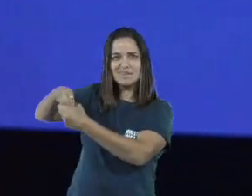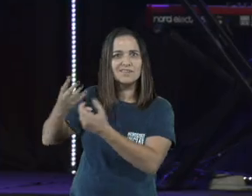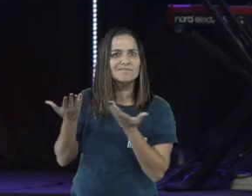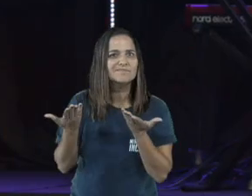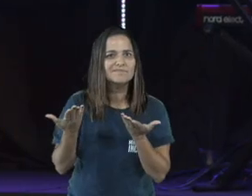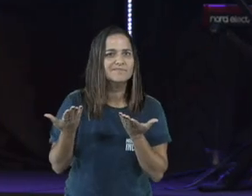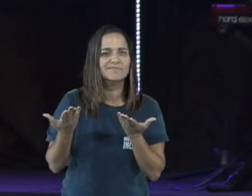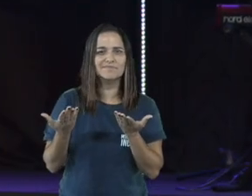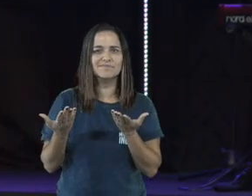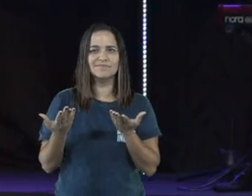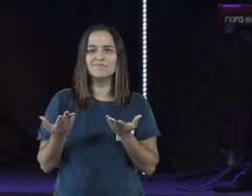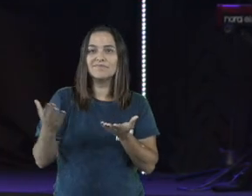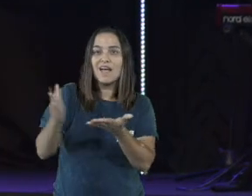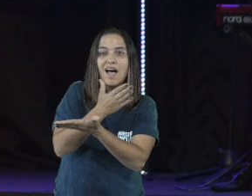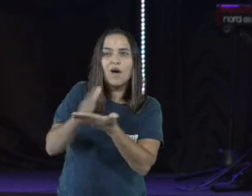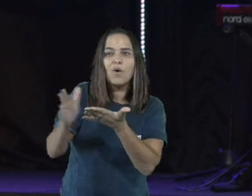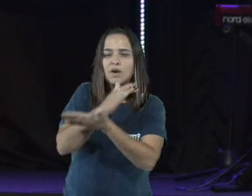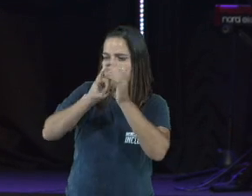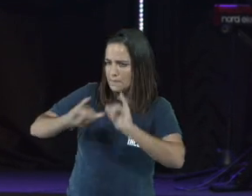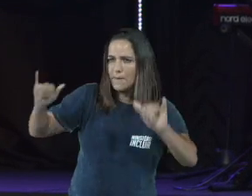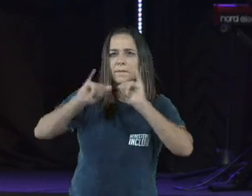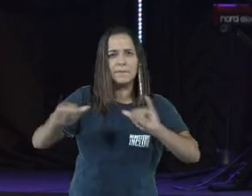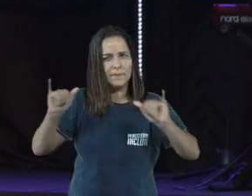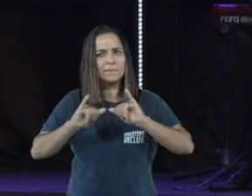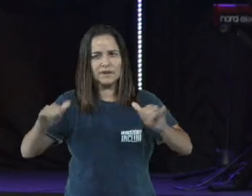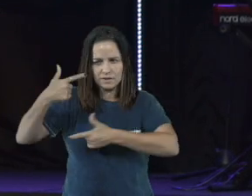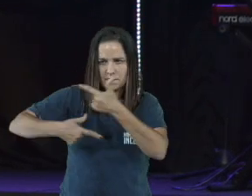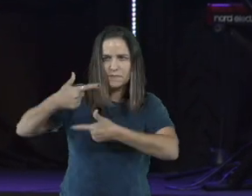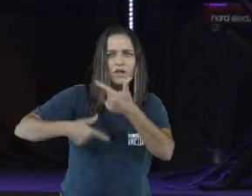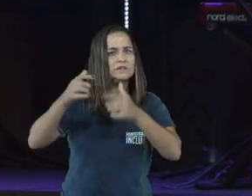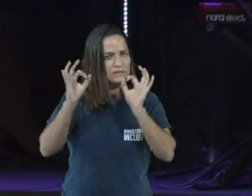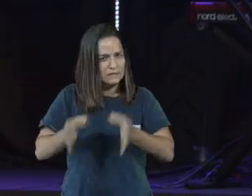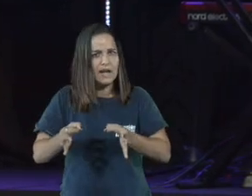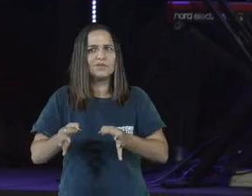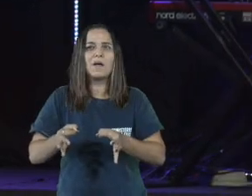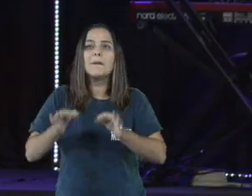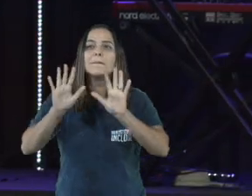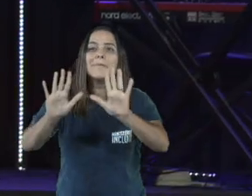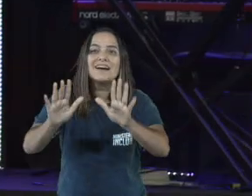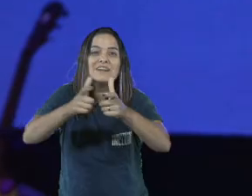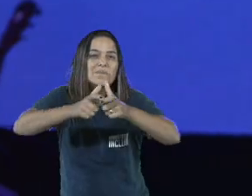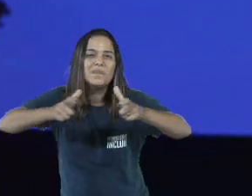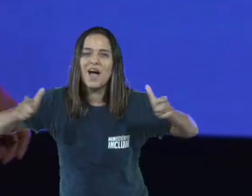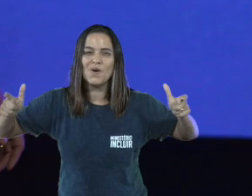odeia o cristianismo é o de você acorda